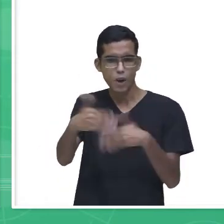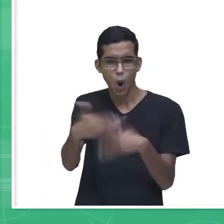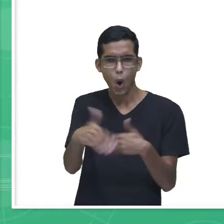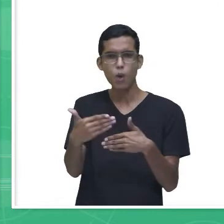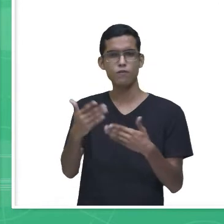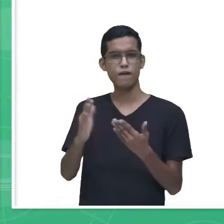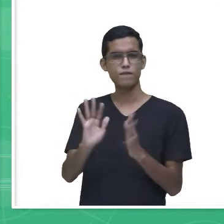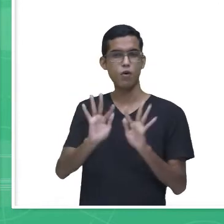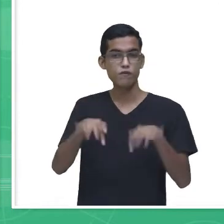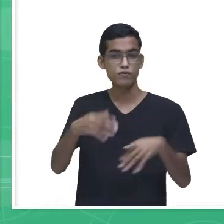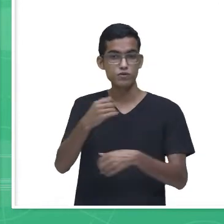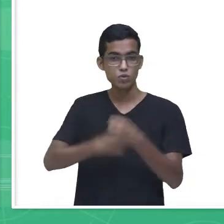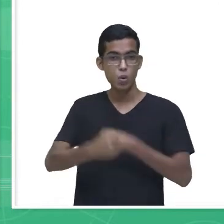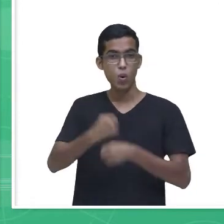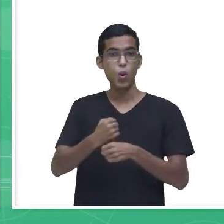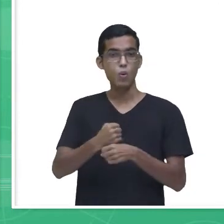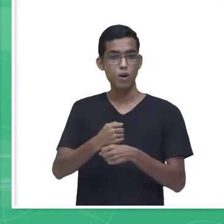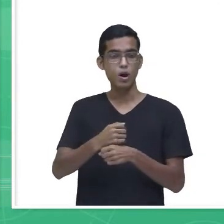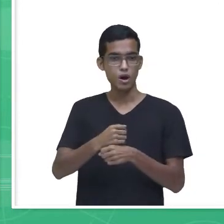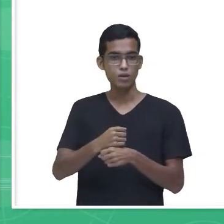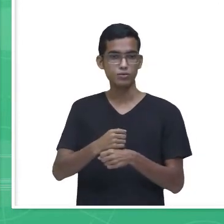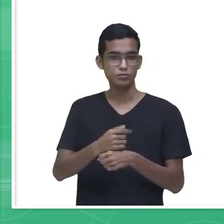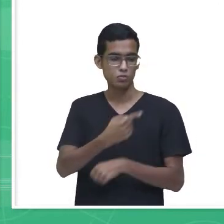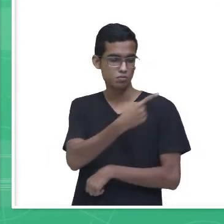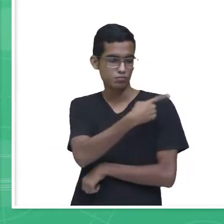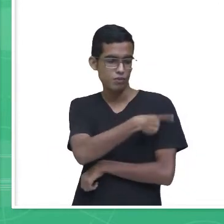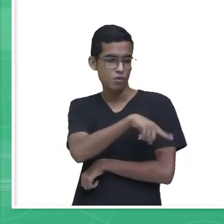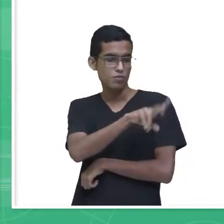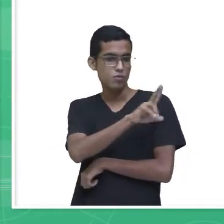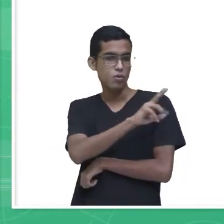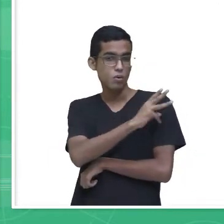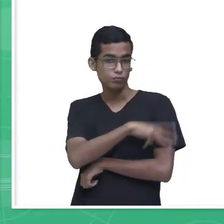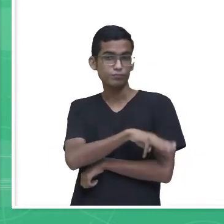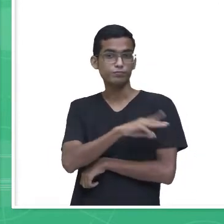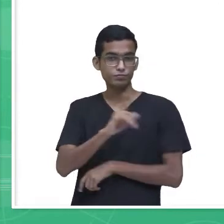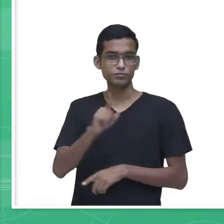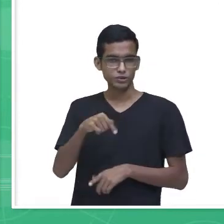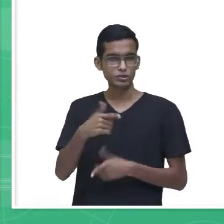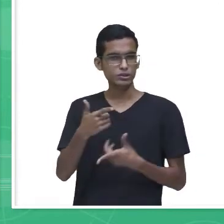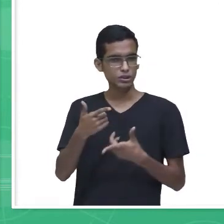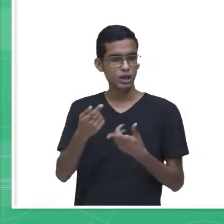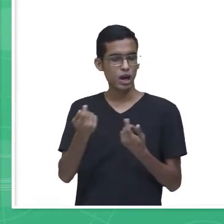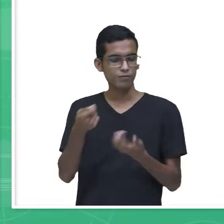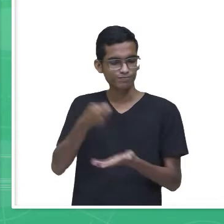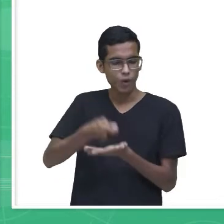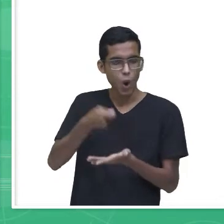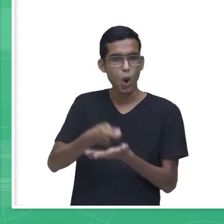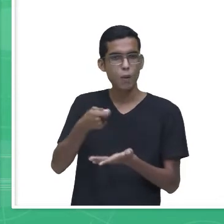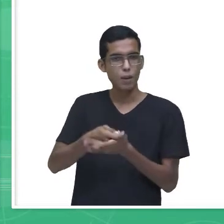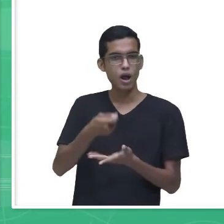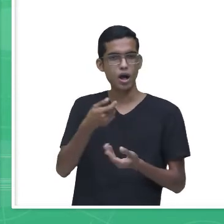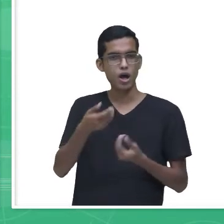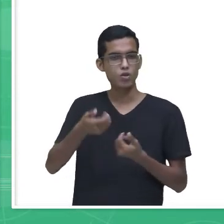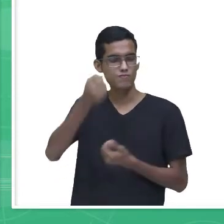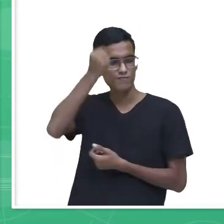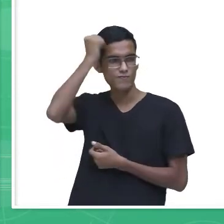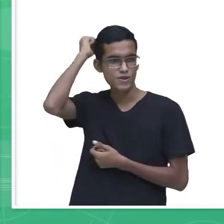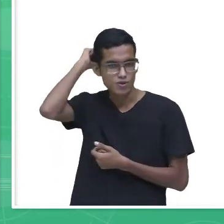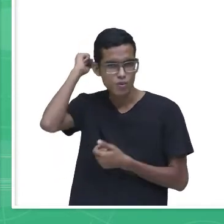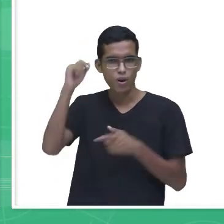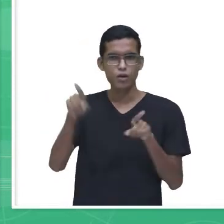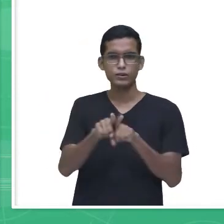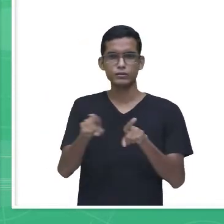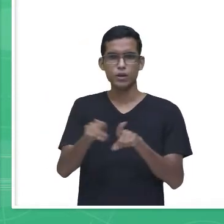com isso, porque, claro, já é cobrado aí nessas avaliações como o Enem, como os vestibulares, tá certo? Então, muita atenção